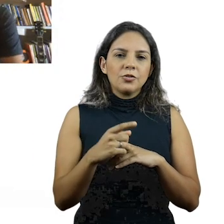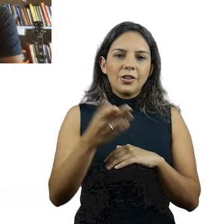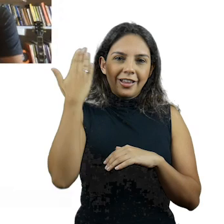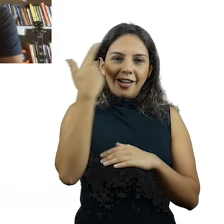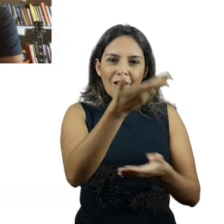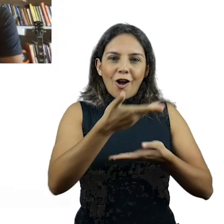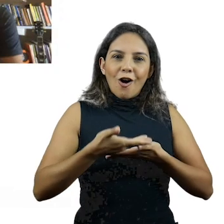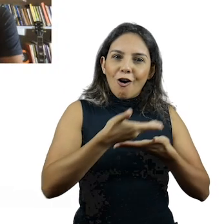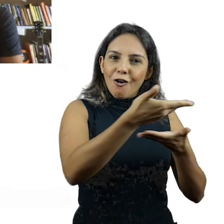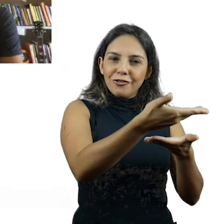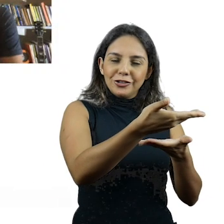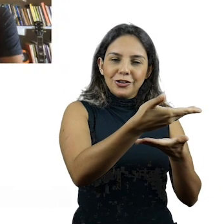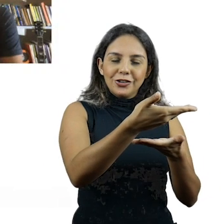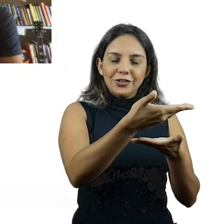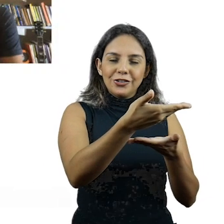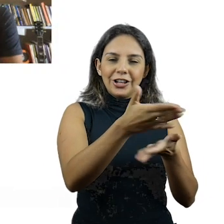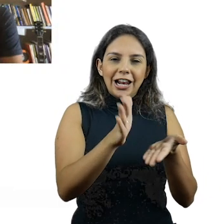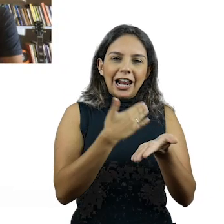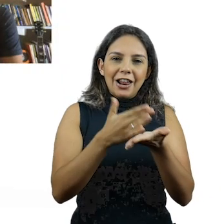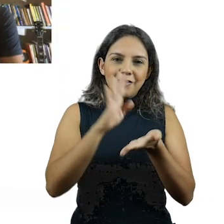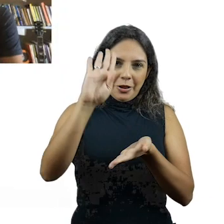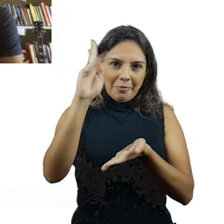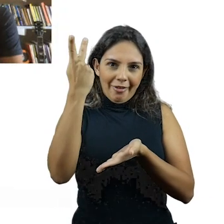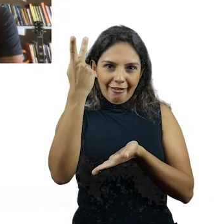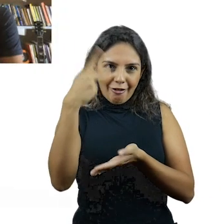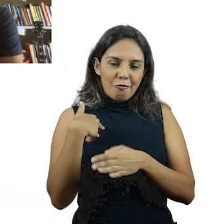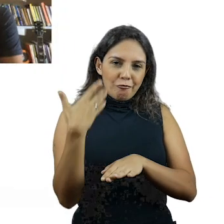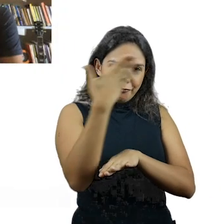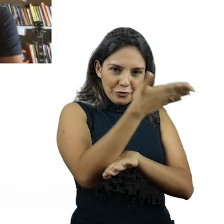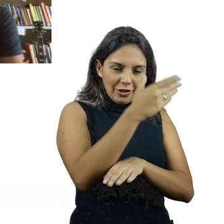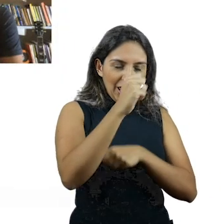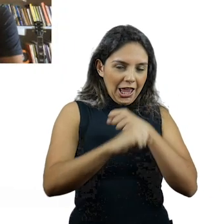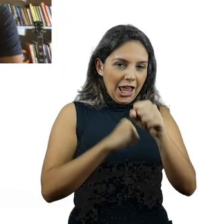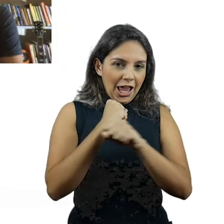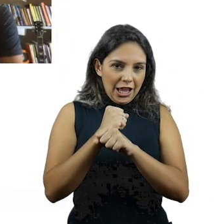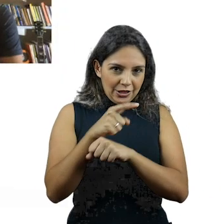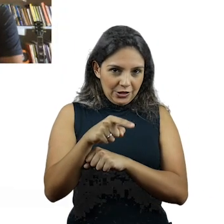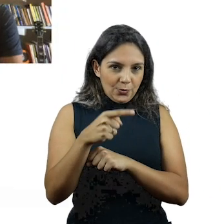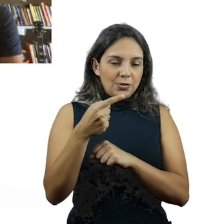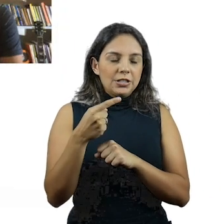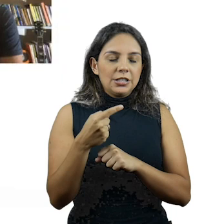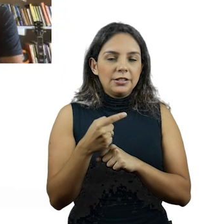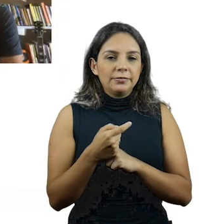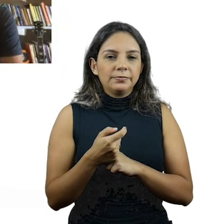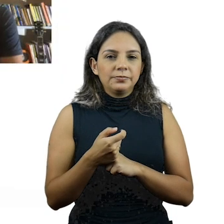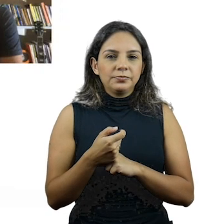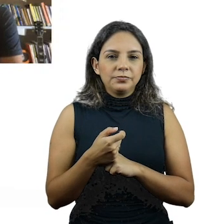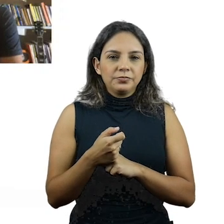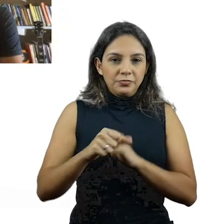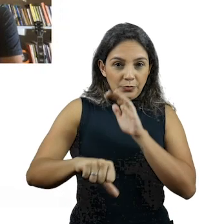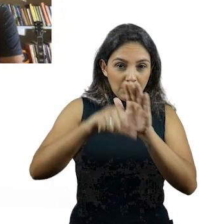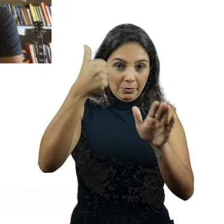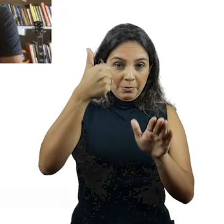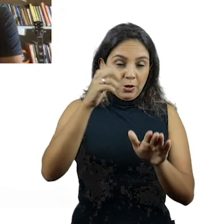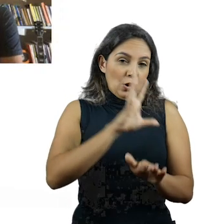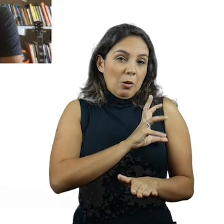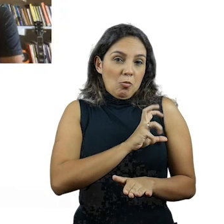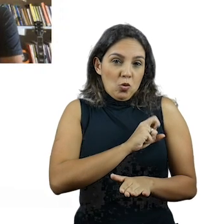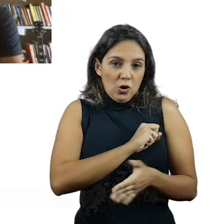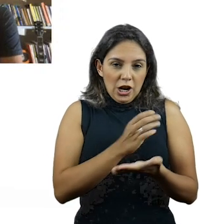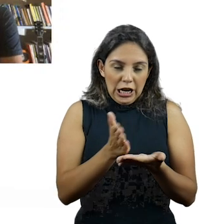convidou para lançar o livro em BH nesse ano, né, que eu lancei o Bellini e a Esfinge, meu primeiro romance.